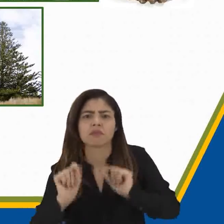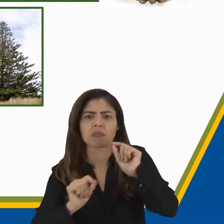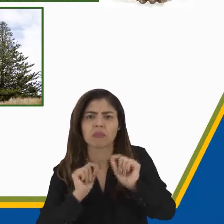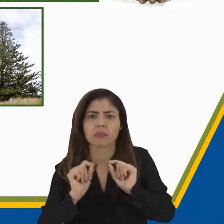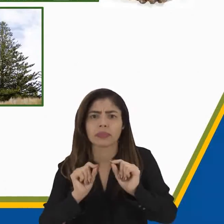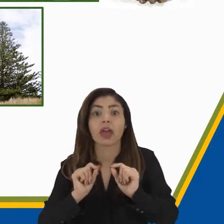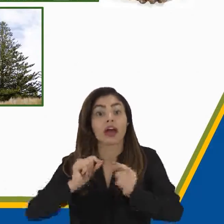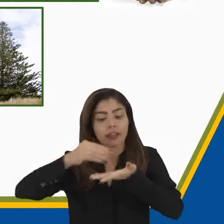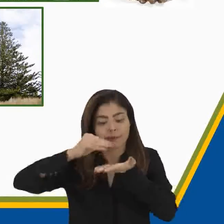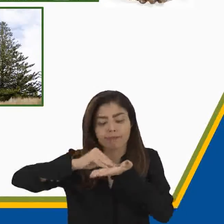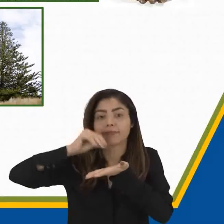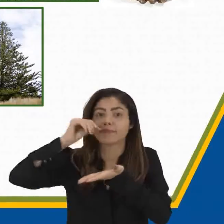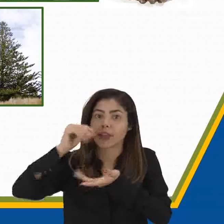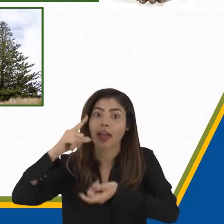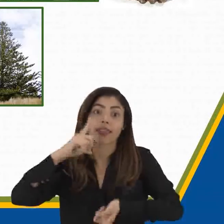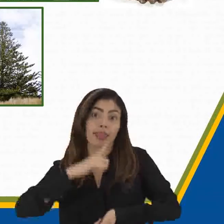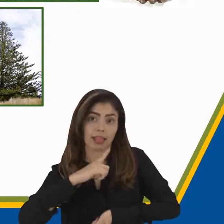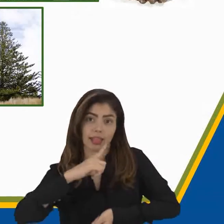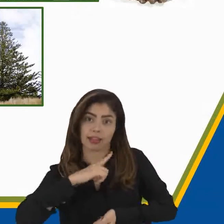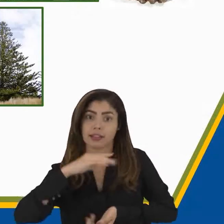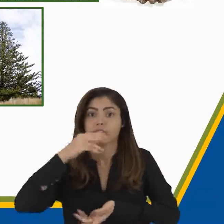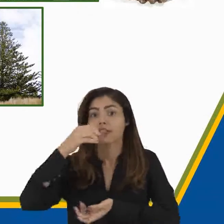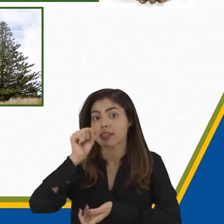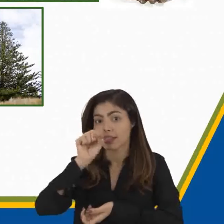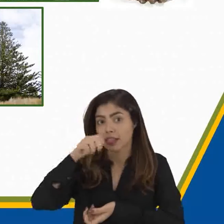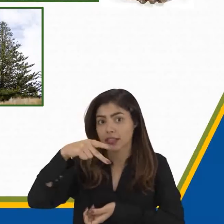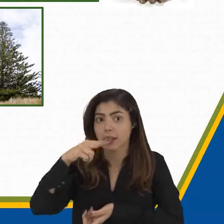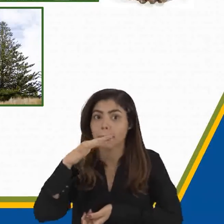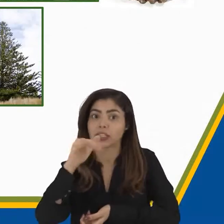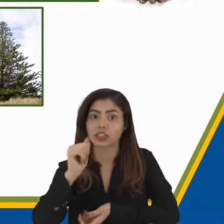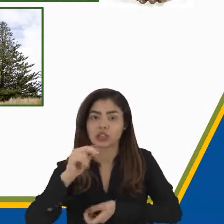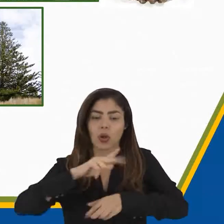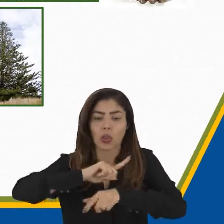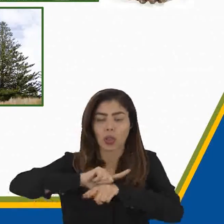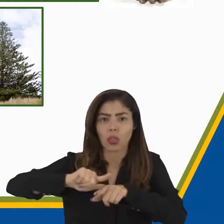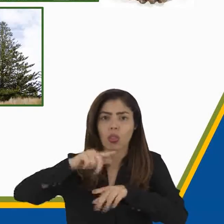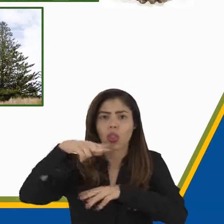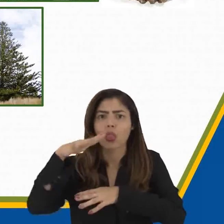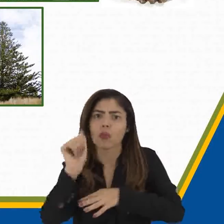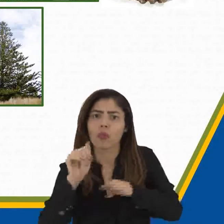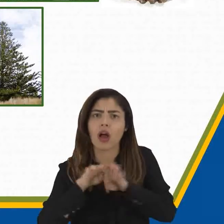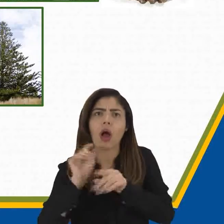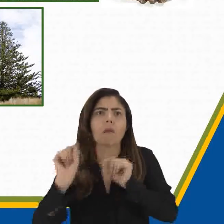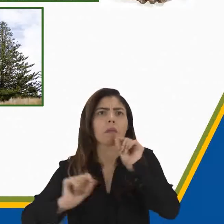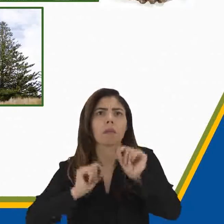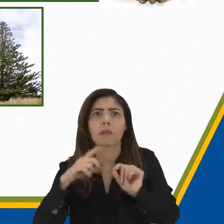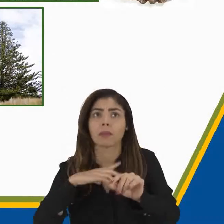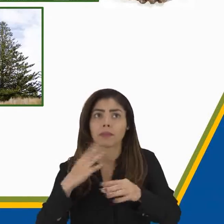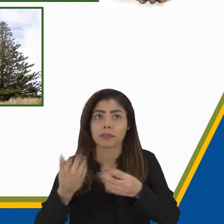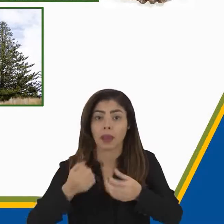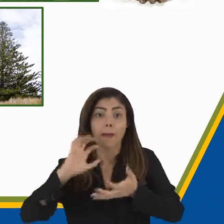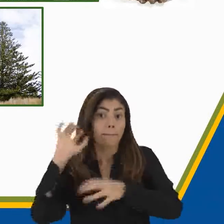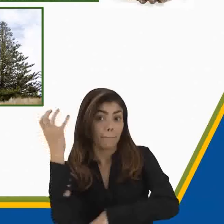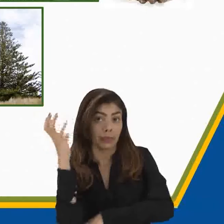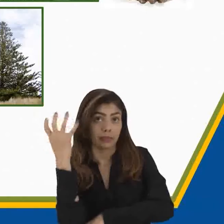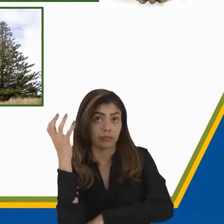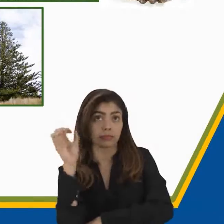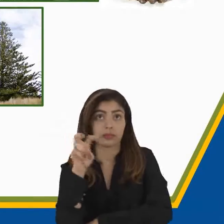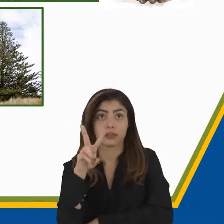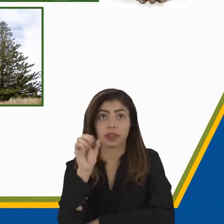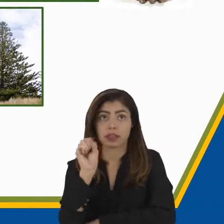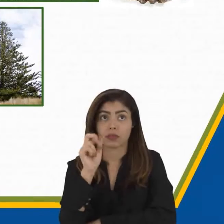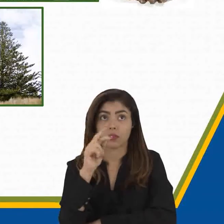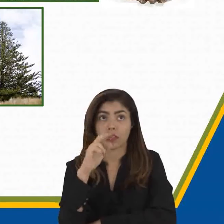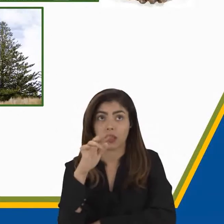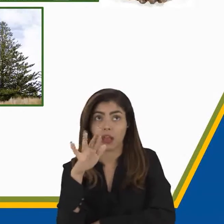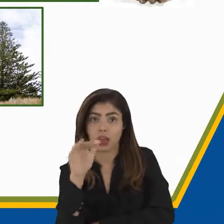esperma é semente. Então, são plantas que possuem sementes nuas, né? Quem são elas? Vamos lá. São plantas vasculares, né?